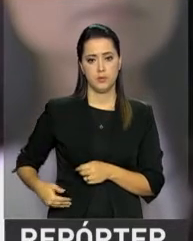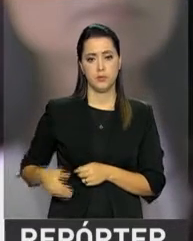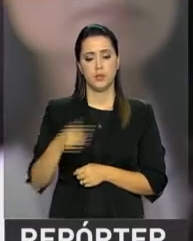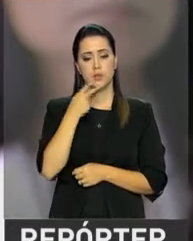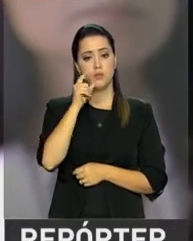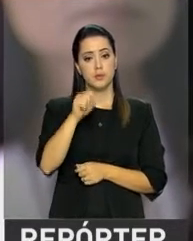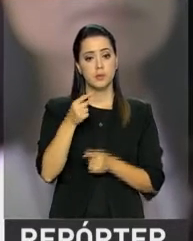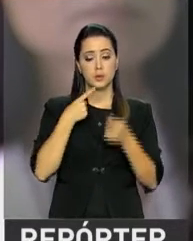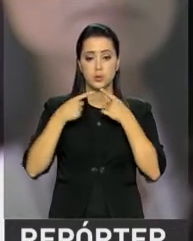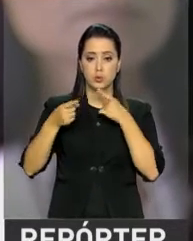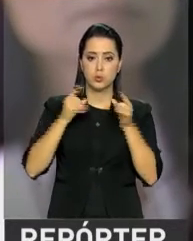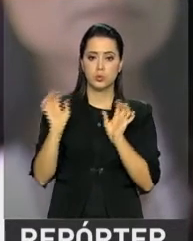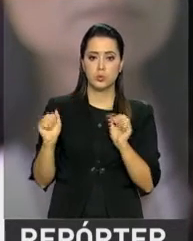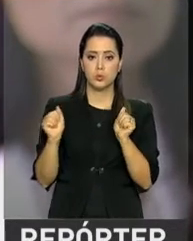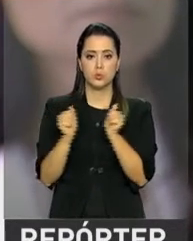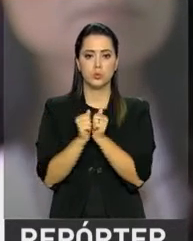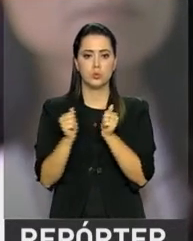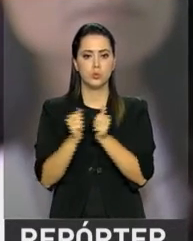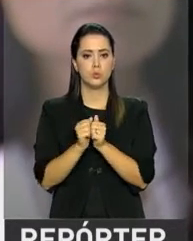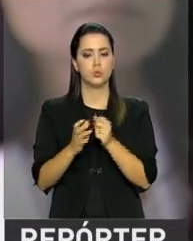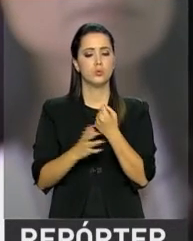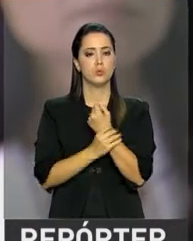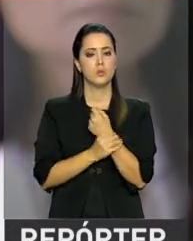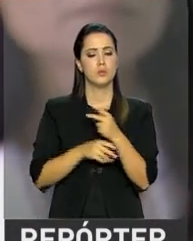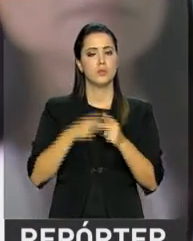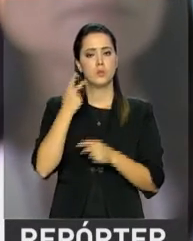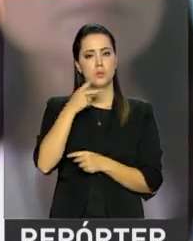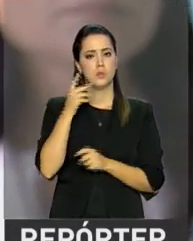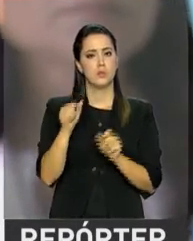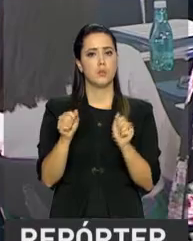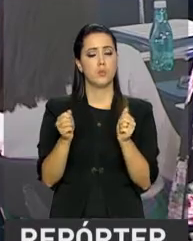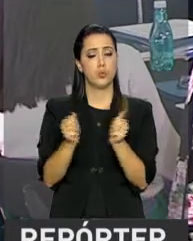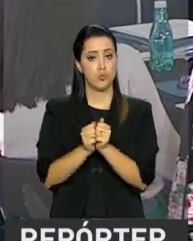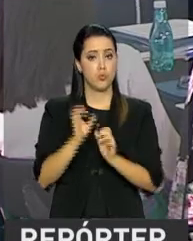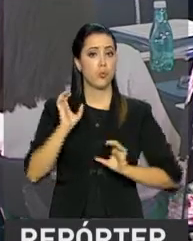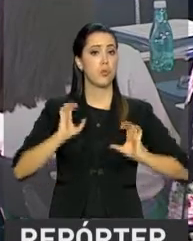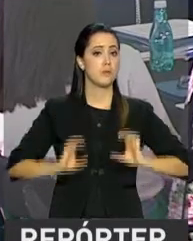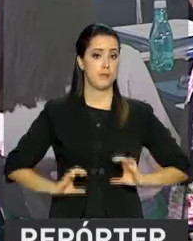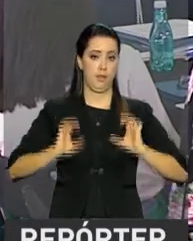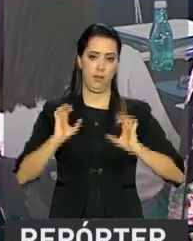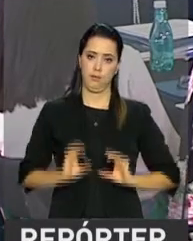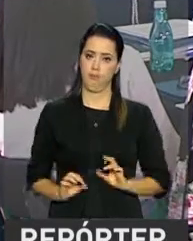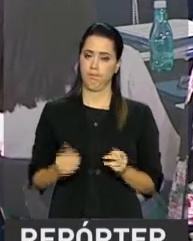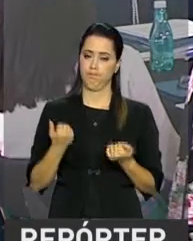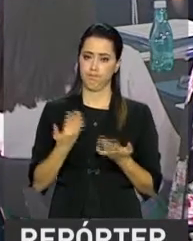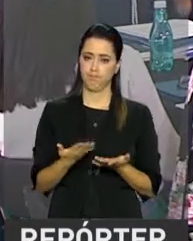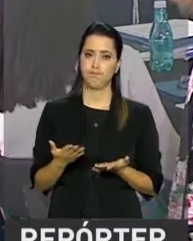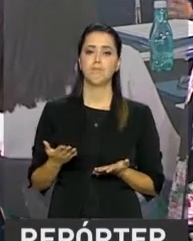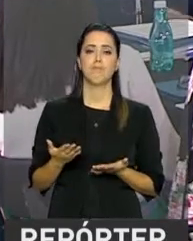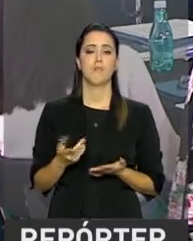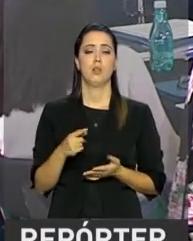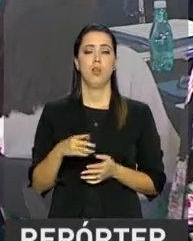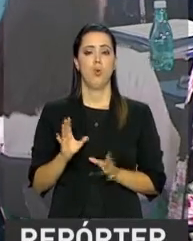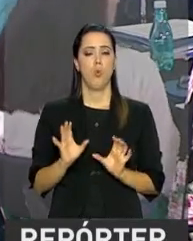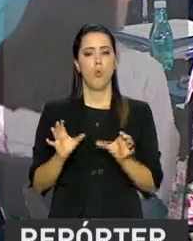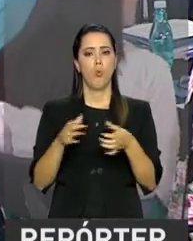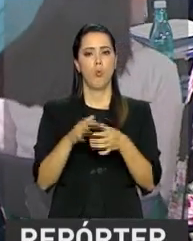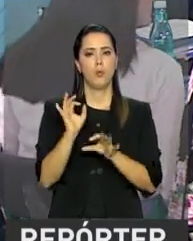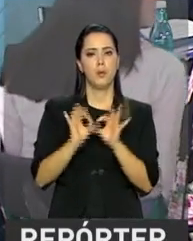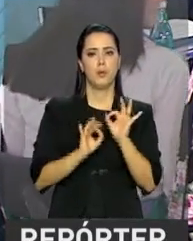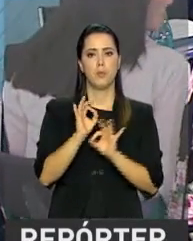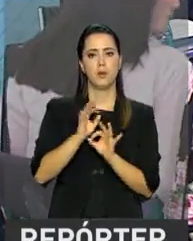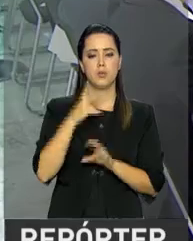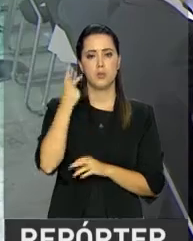de discutir conjuntamente segurança pública e cidadania entre as propostas uma comissão para elaborar uma